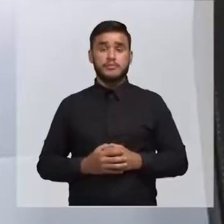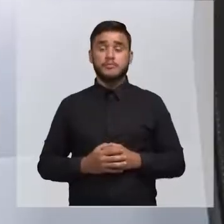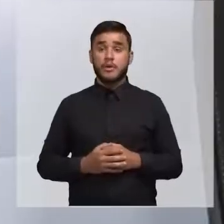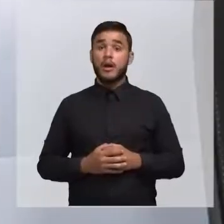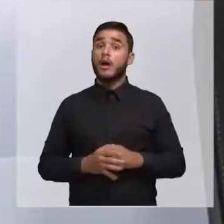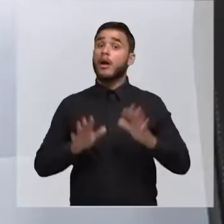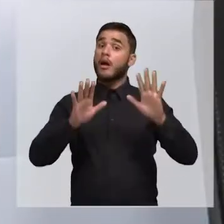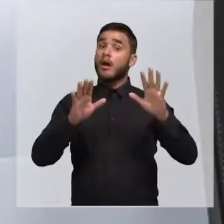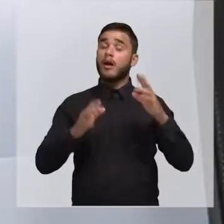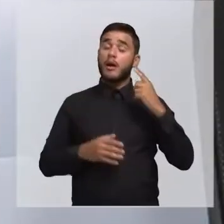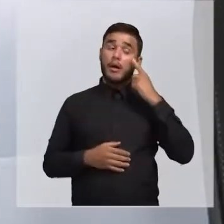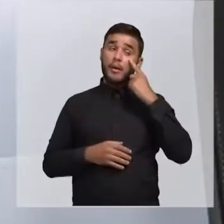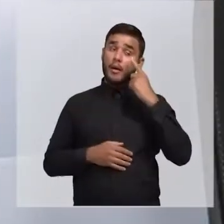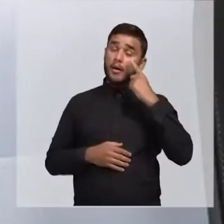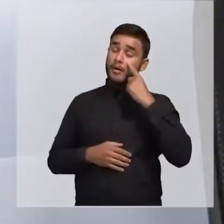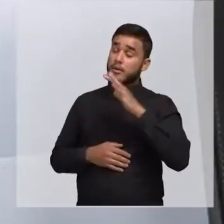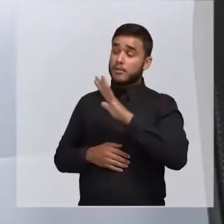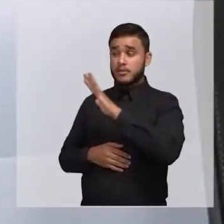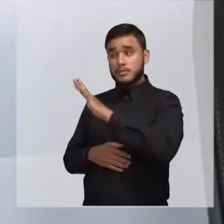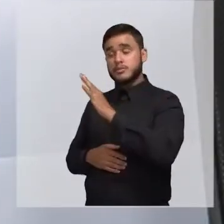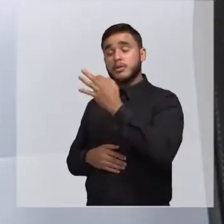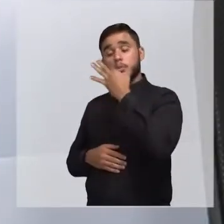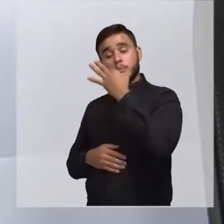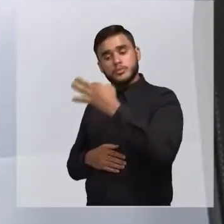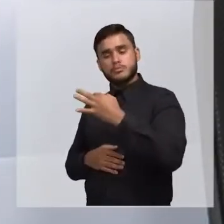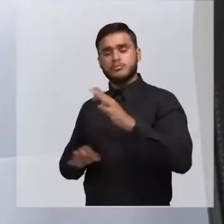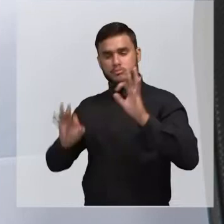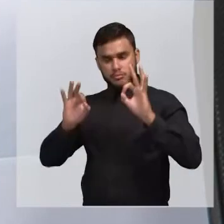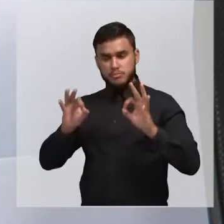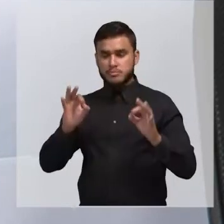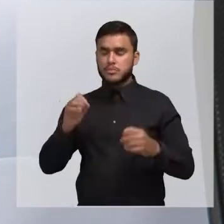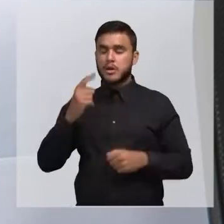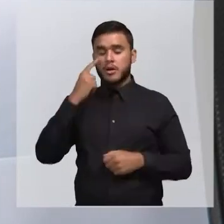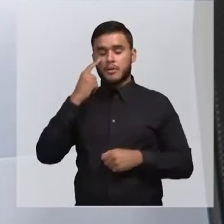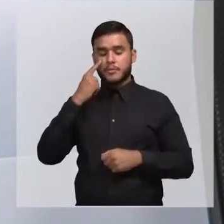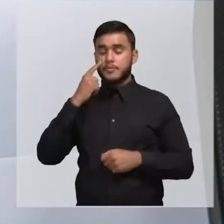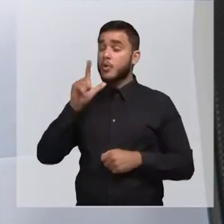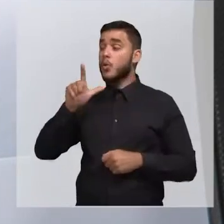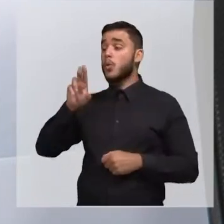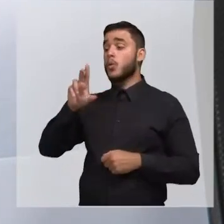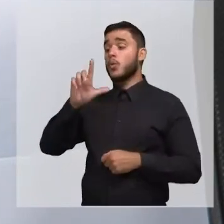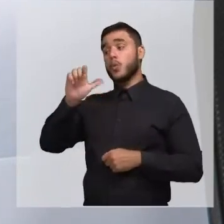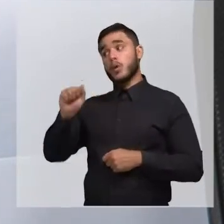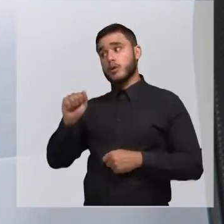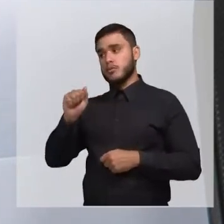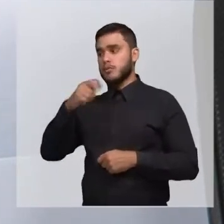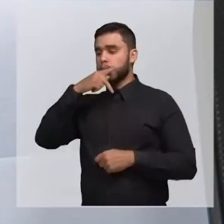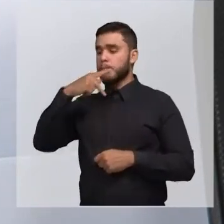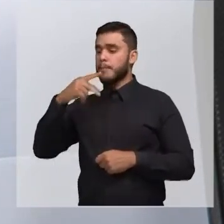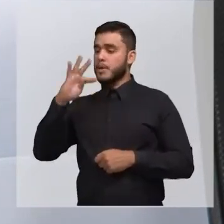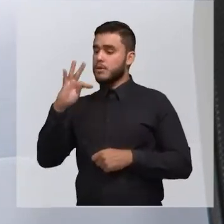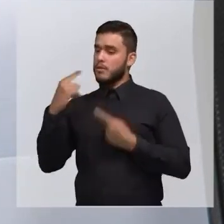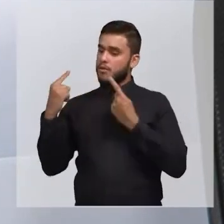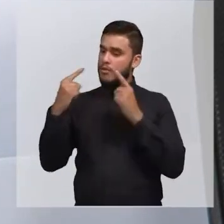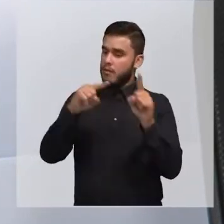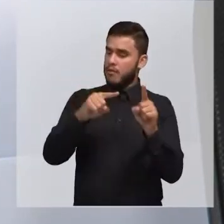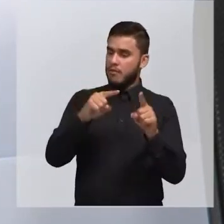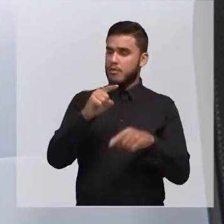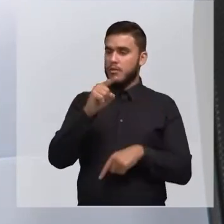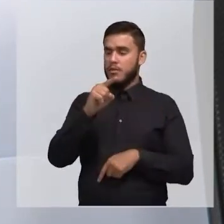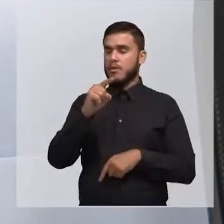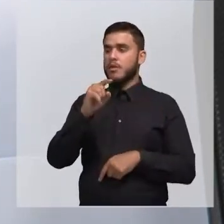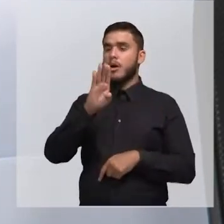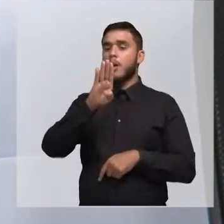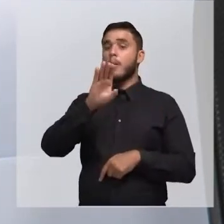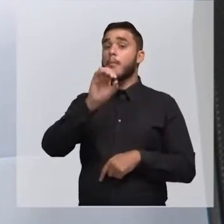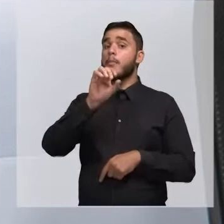eles fossem literalmente... por exemplo, uma coisa era o Lula e o PT abrir fogo contra o Jair Messias